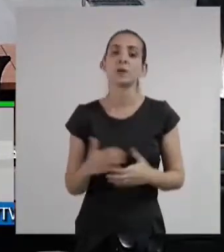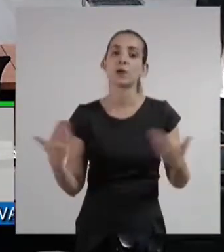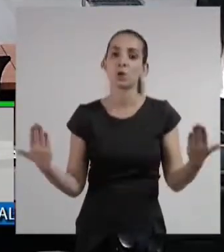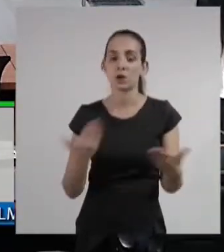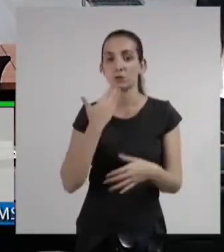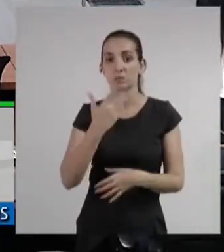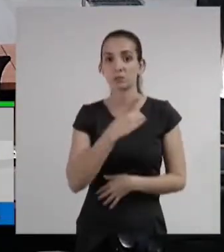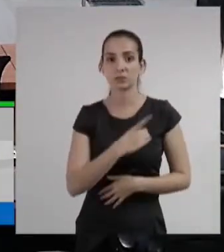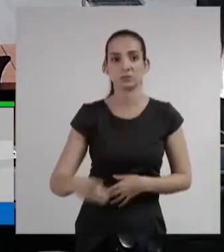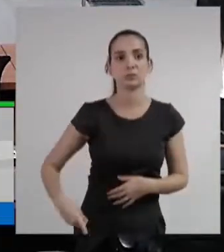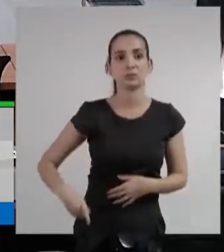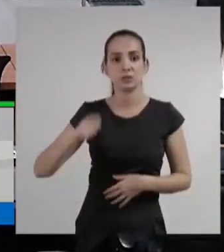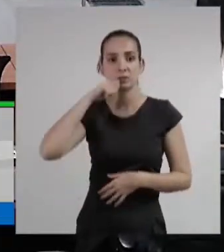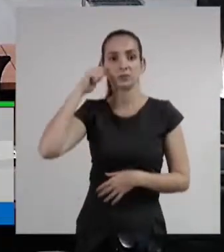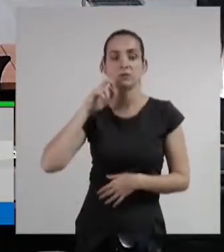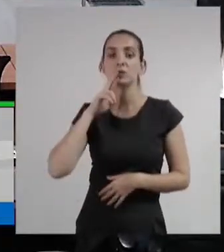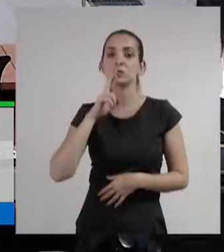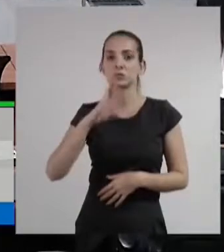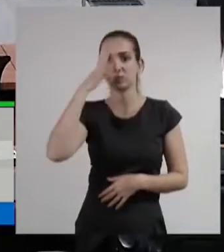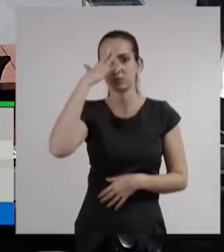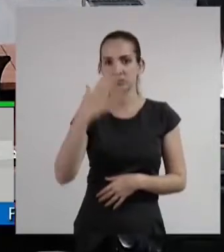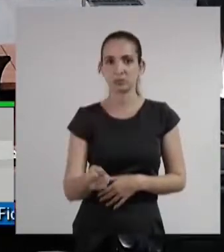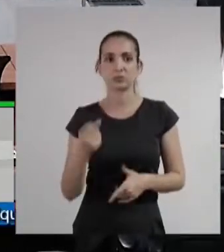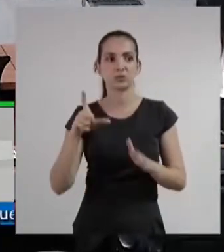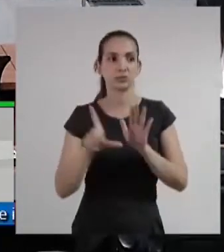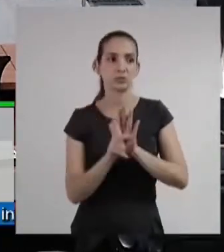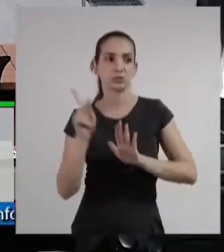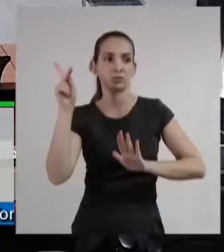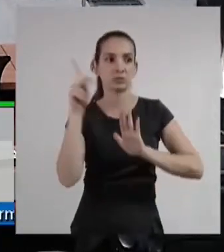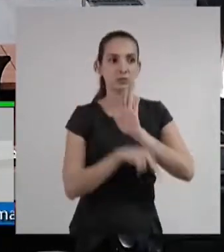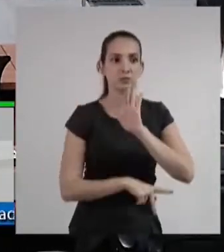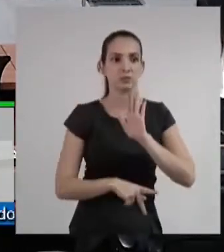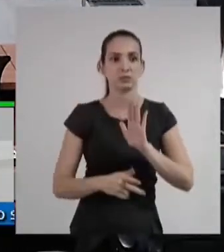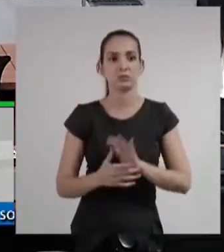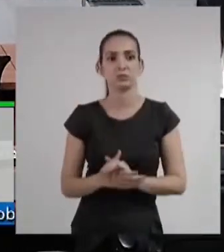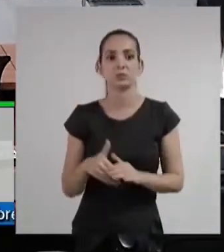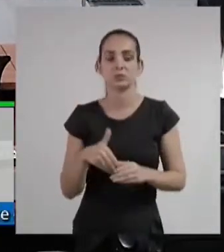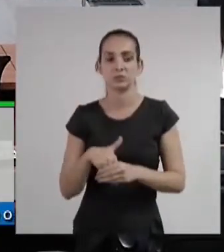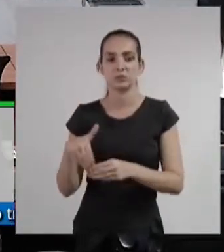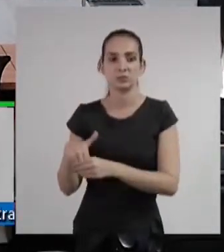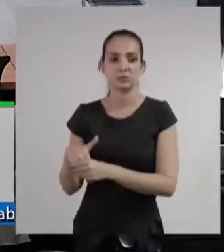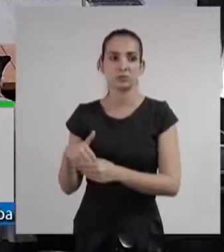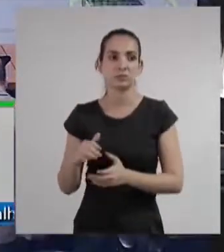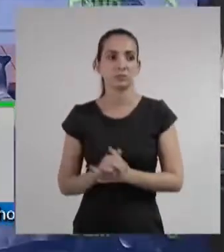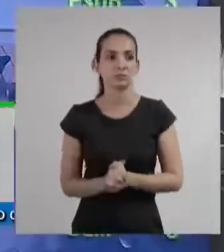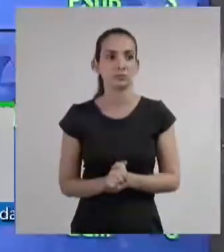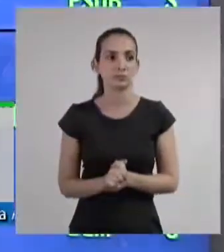Solicito ao nobre deputado Marildo Cruz para proclamar o resultado do projeto em votação.